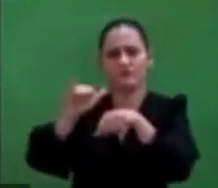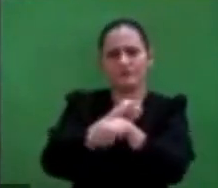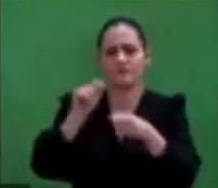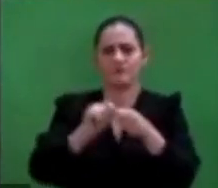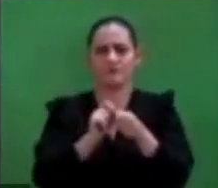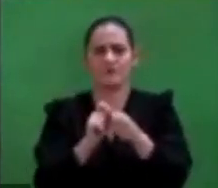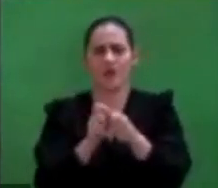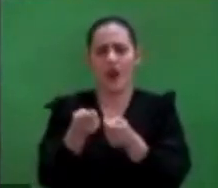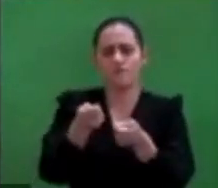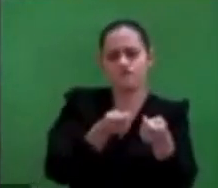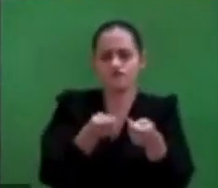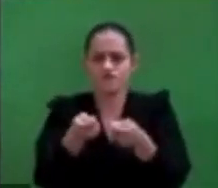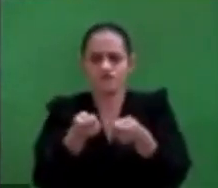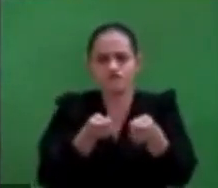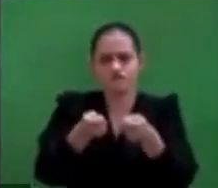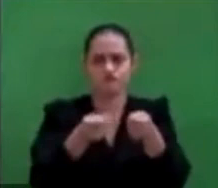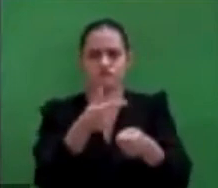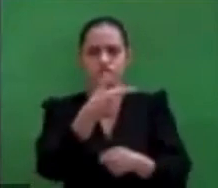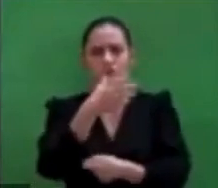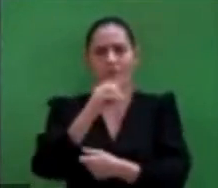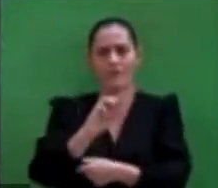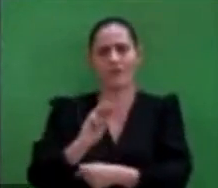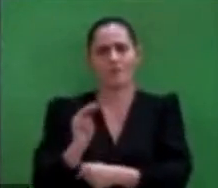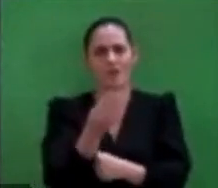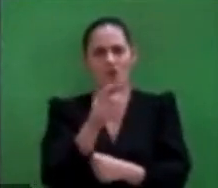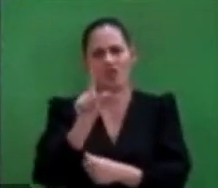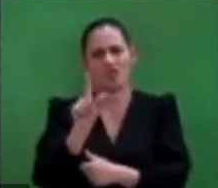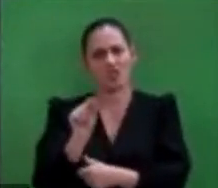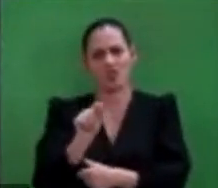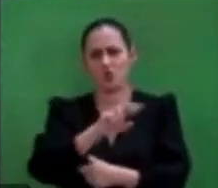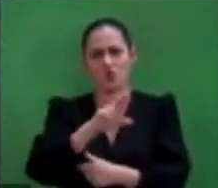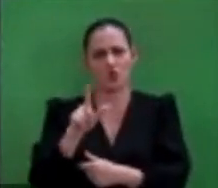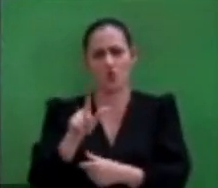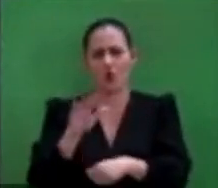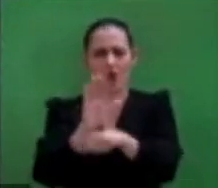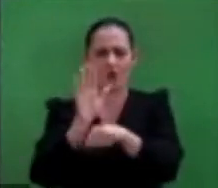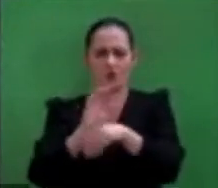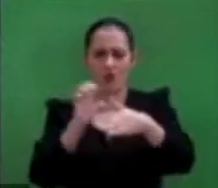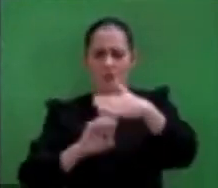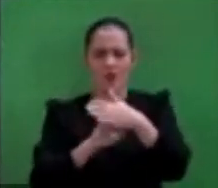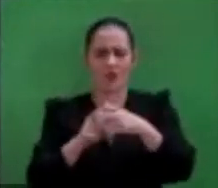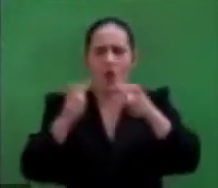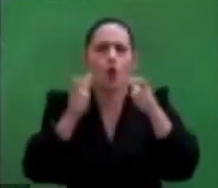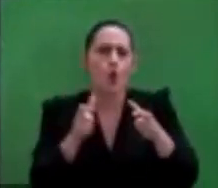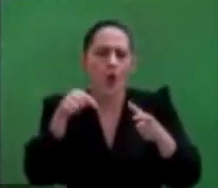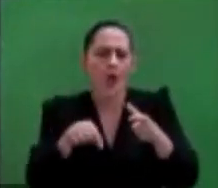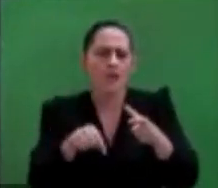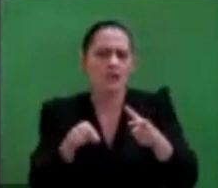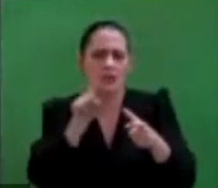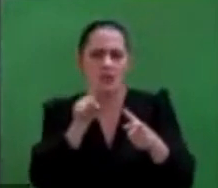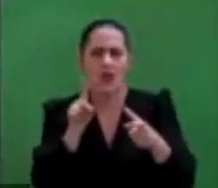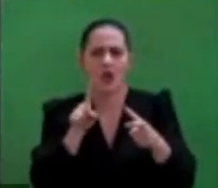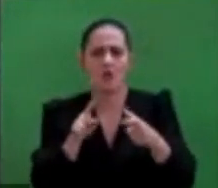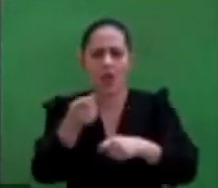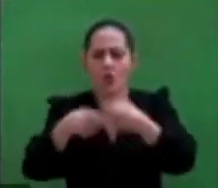façam um jogo. 120 milhões. Isso aqui não é priorizar as empresas locais. Isso aqui não é priorizar a economia